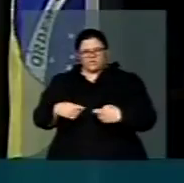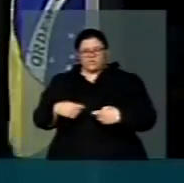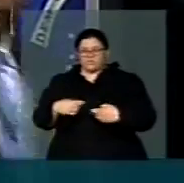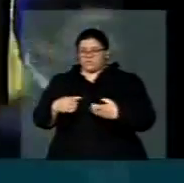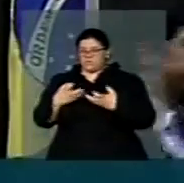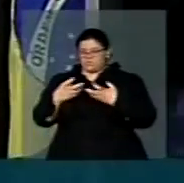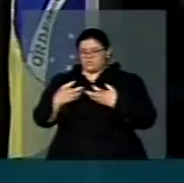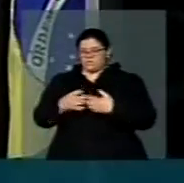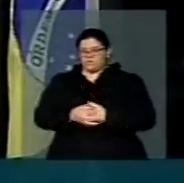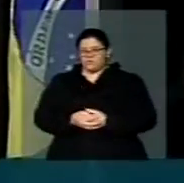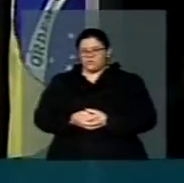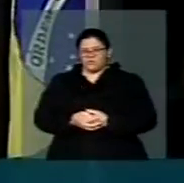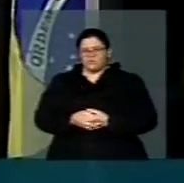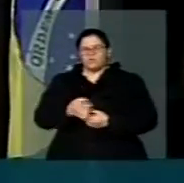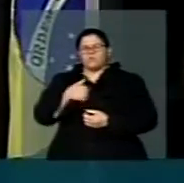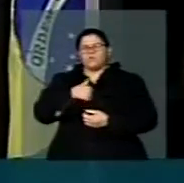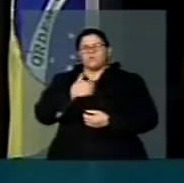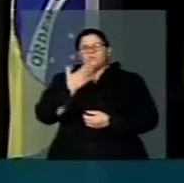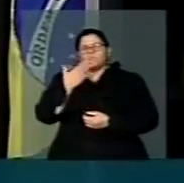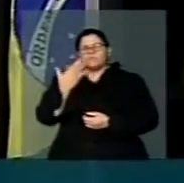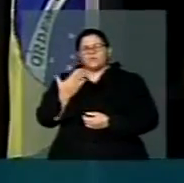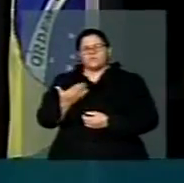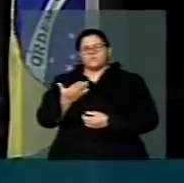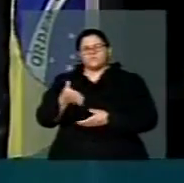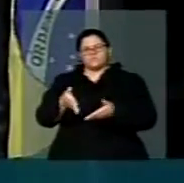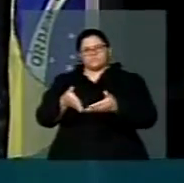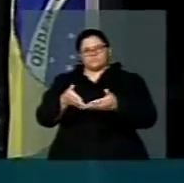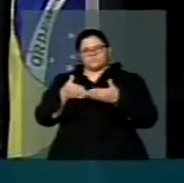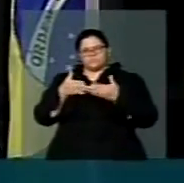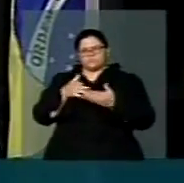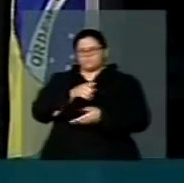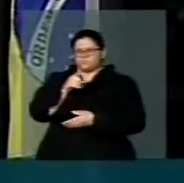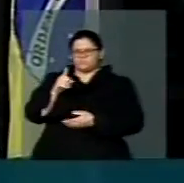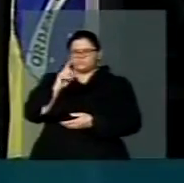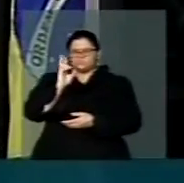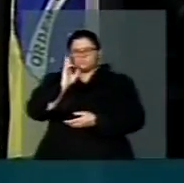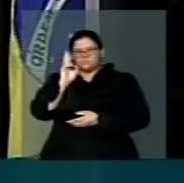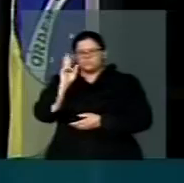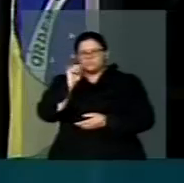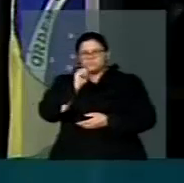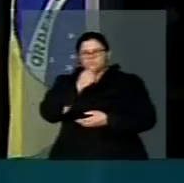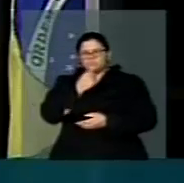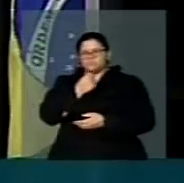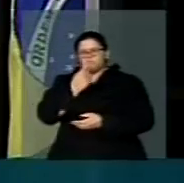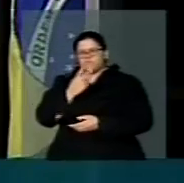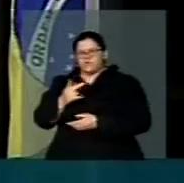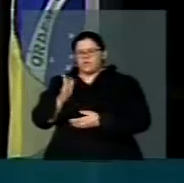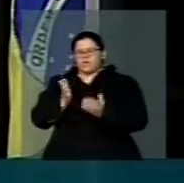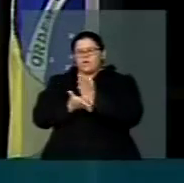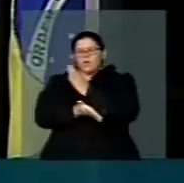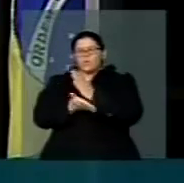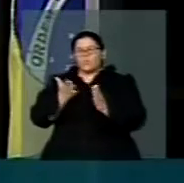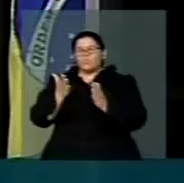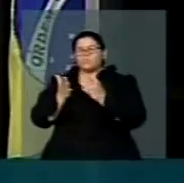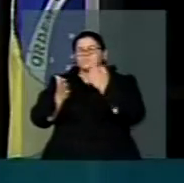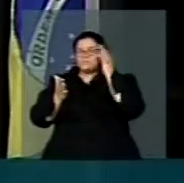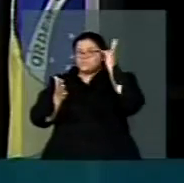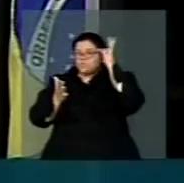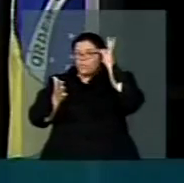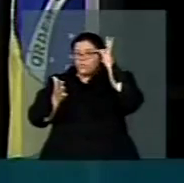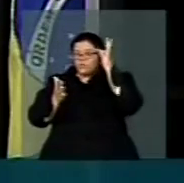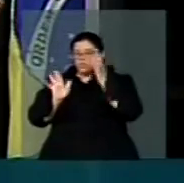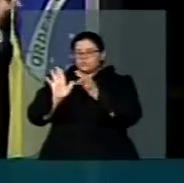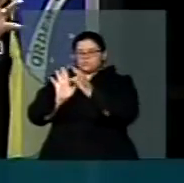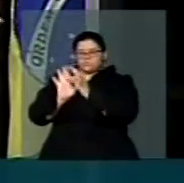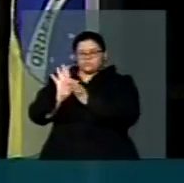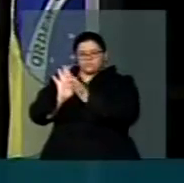mobilização. Eu gostaria de pedir licença às senhoras e os senhores para citar algumas das teses que